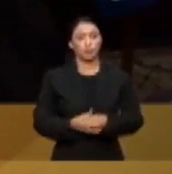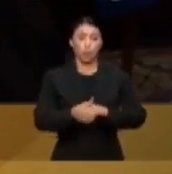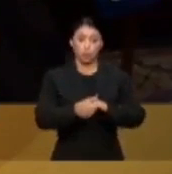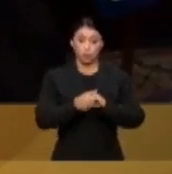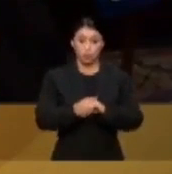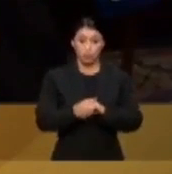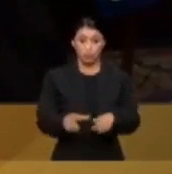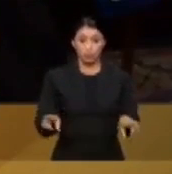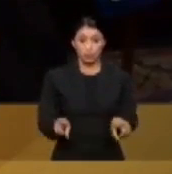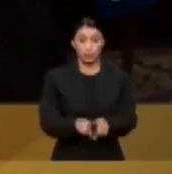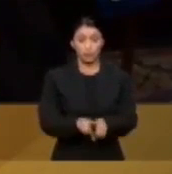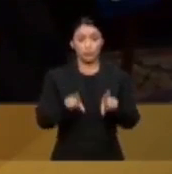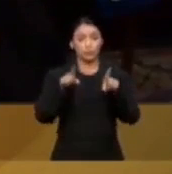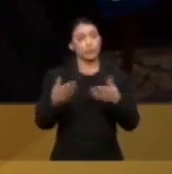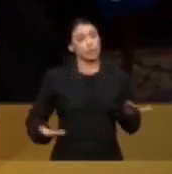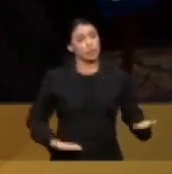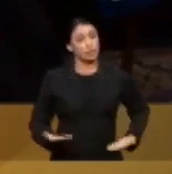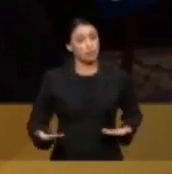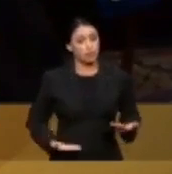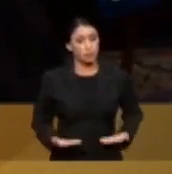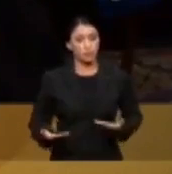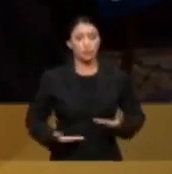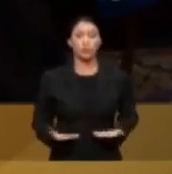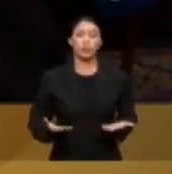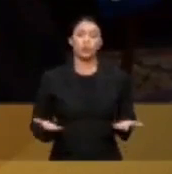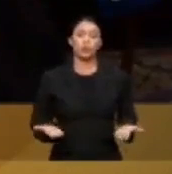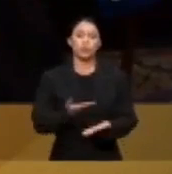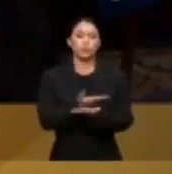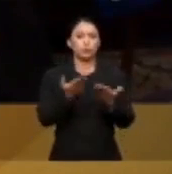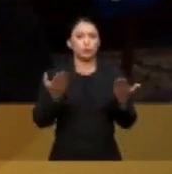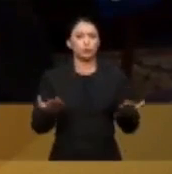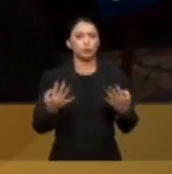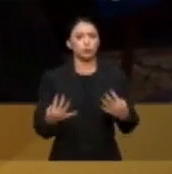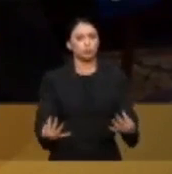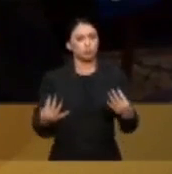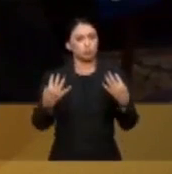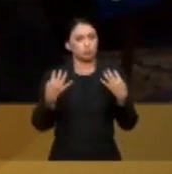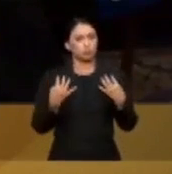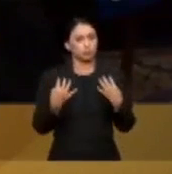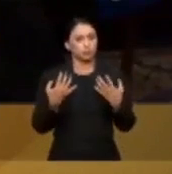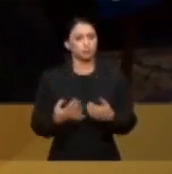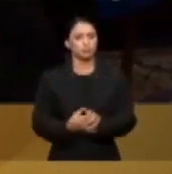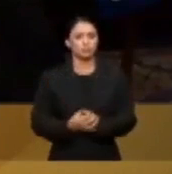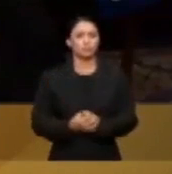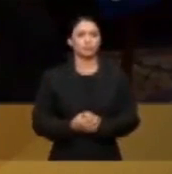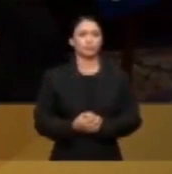Cumprimento também os servidores e servidoras e todos que acompanham esta sessão.